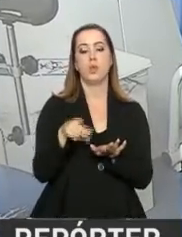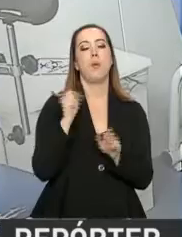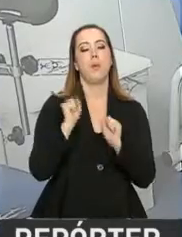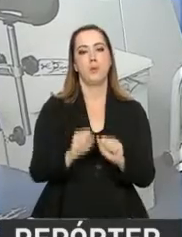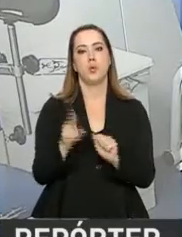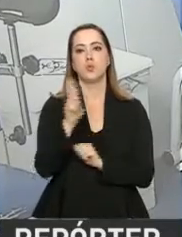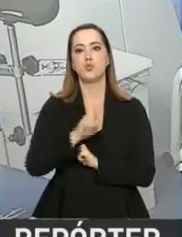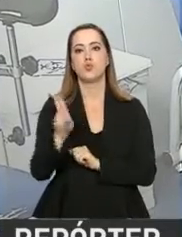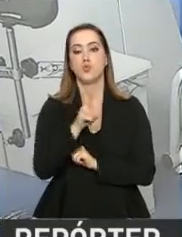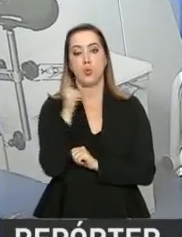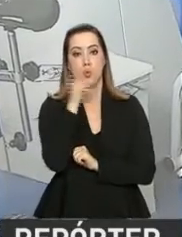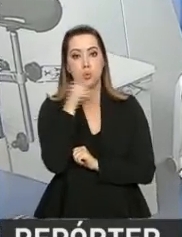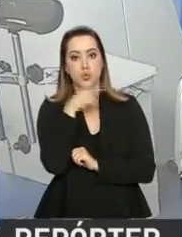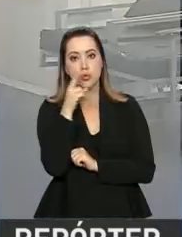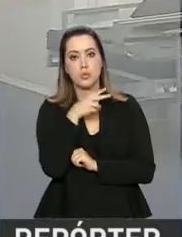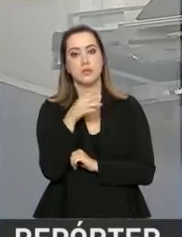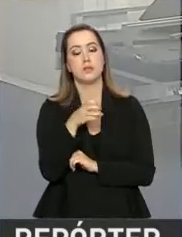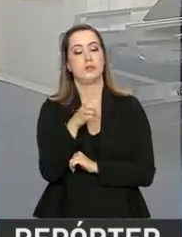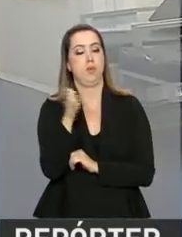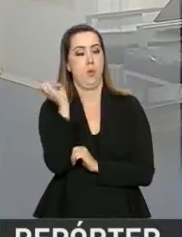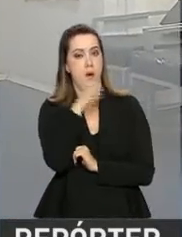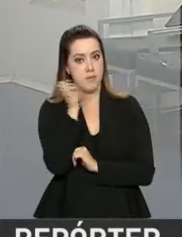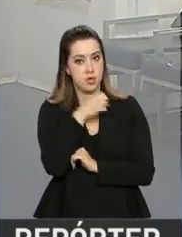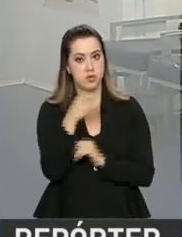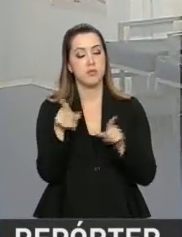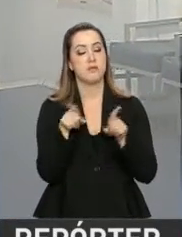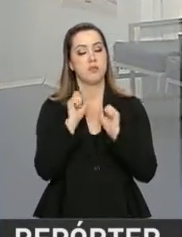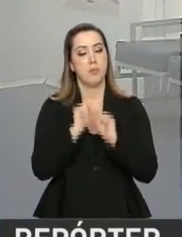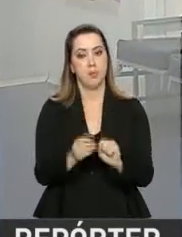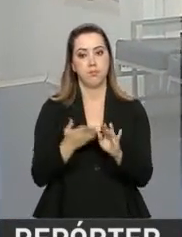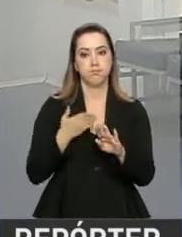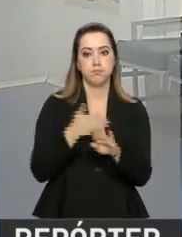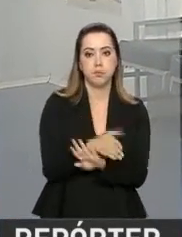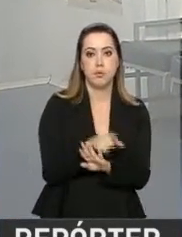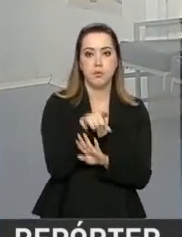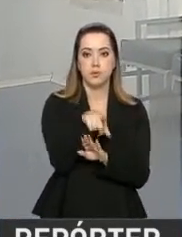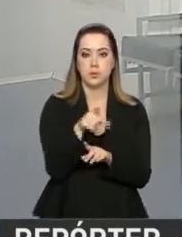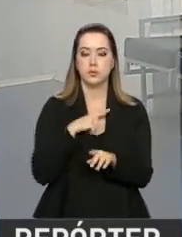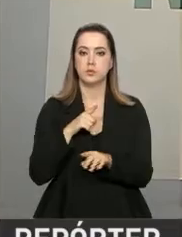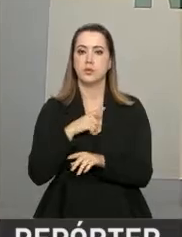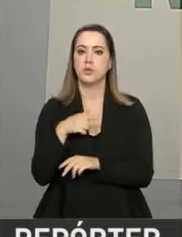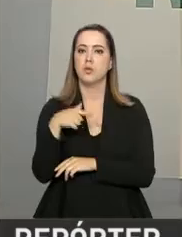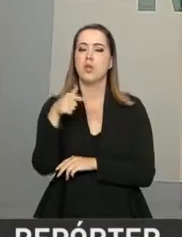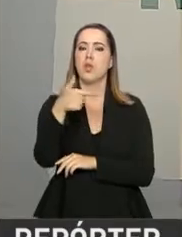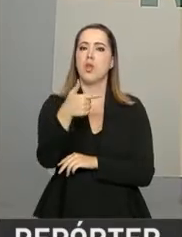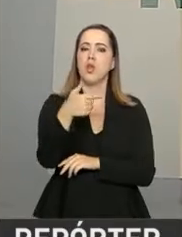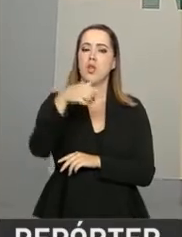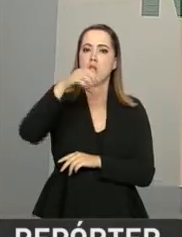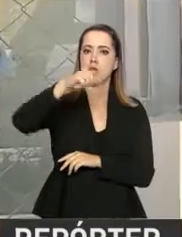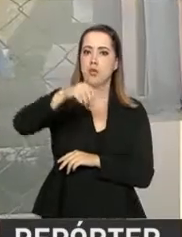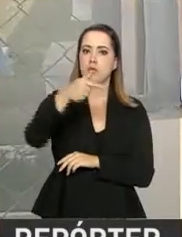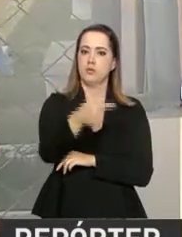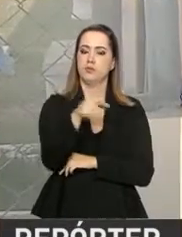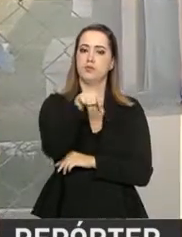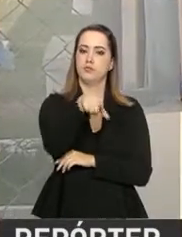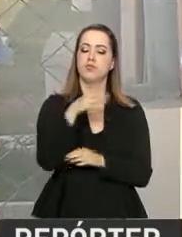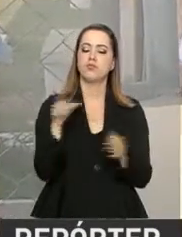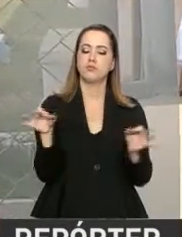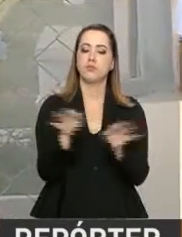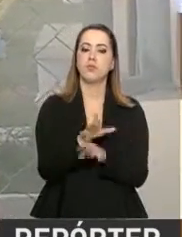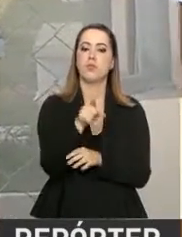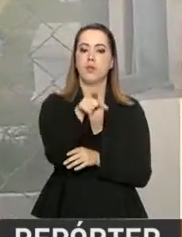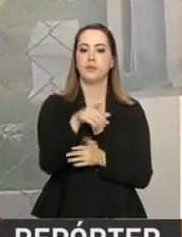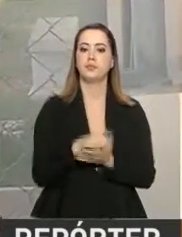emergências nas localidades com upas 97 por cento dos casos são solucionados na própria unidade é